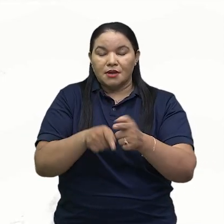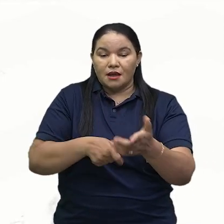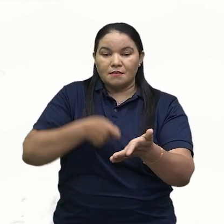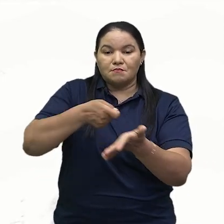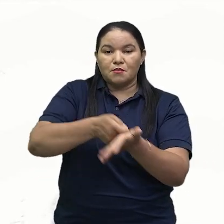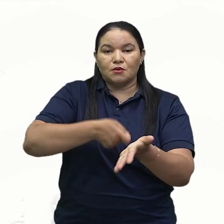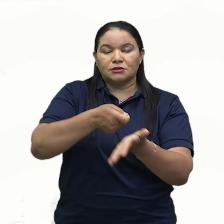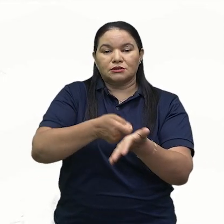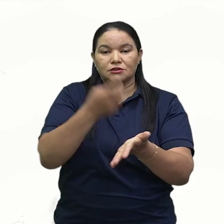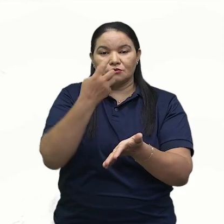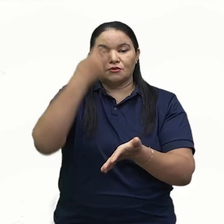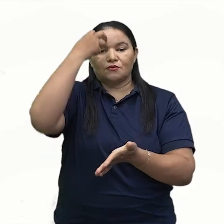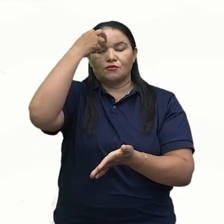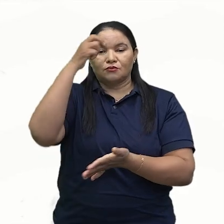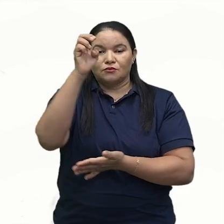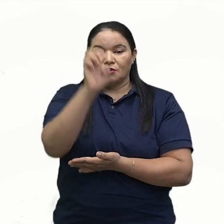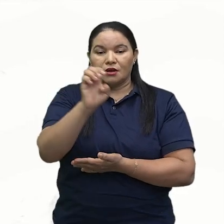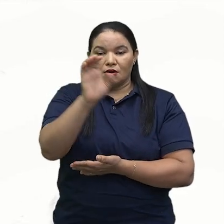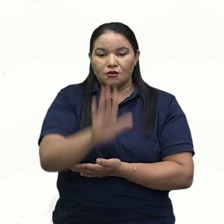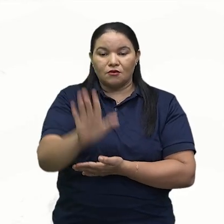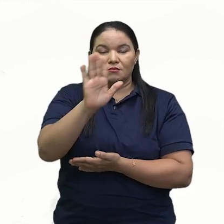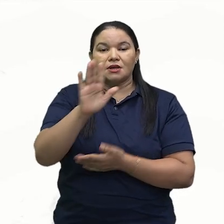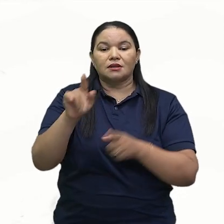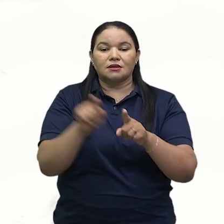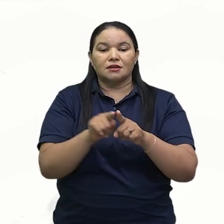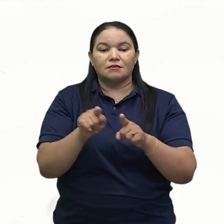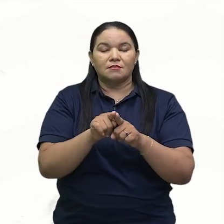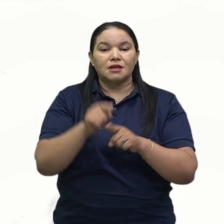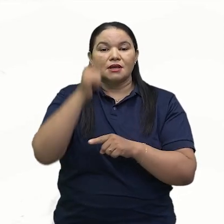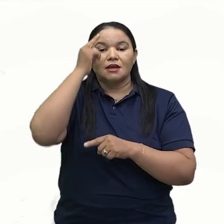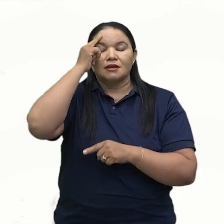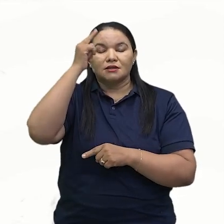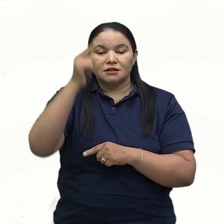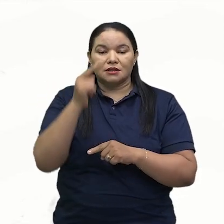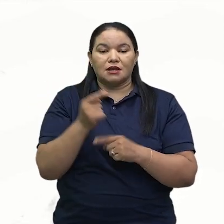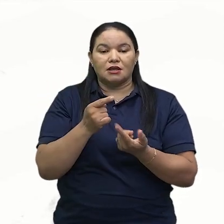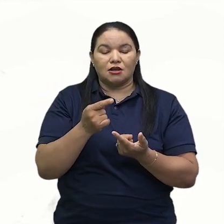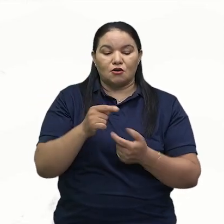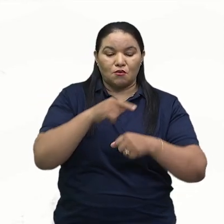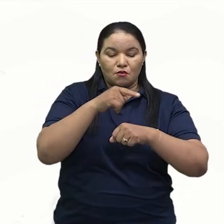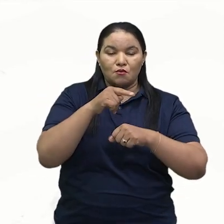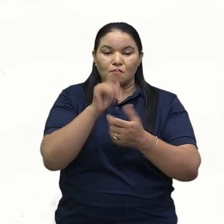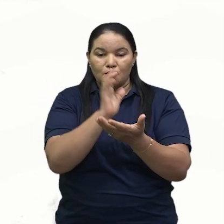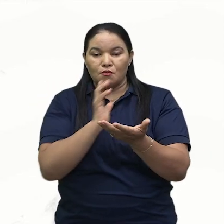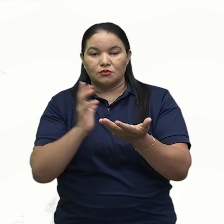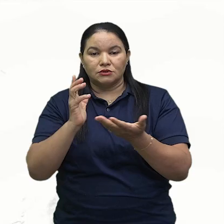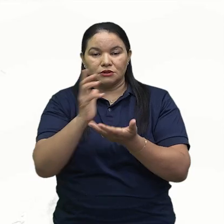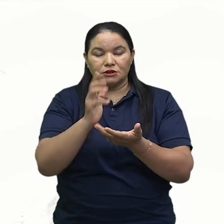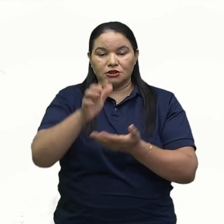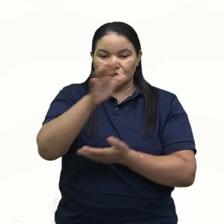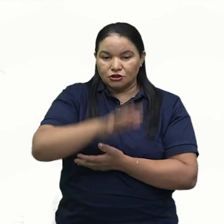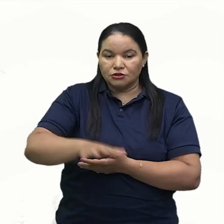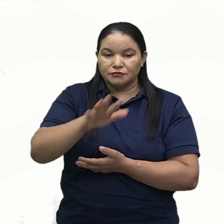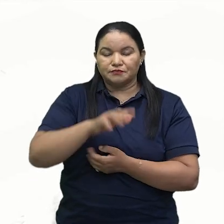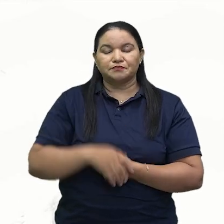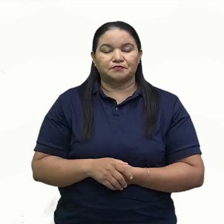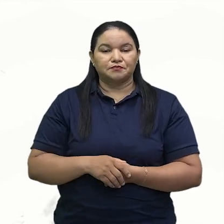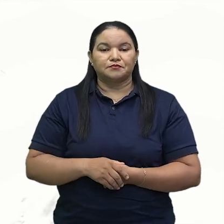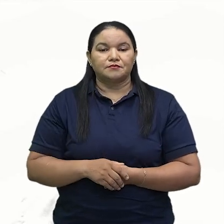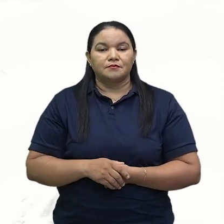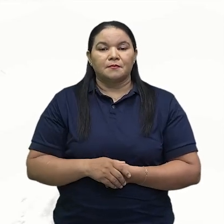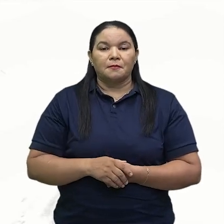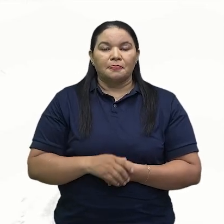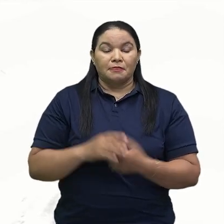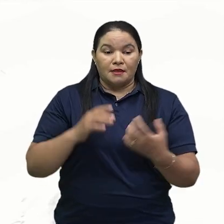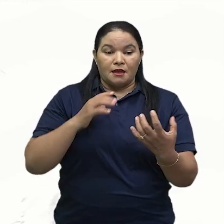cultura europeia e ideias também entre os continentes de uma forma geral. A Revolução Industrial,